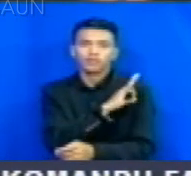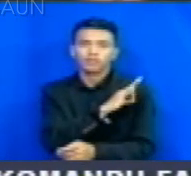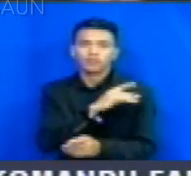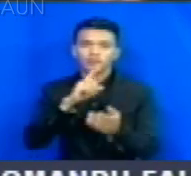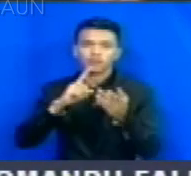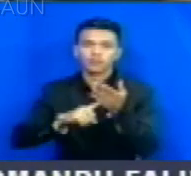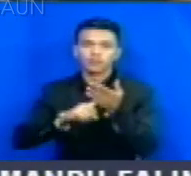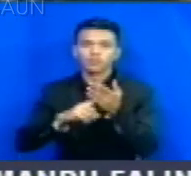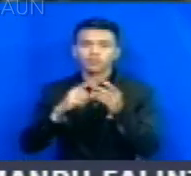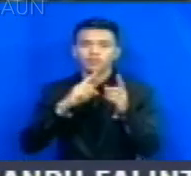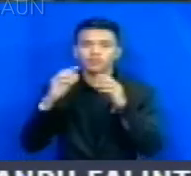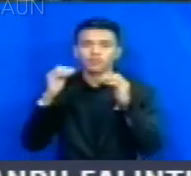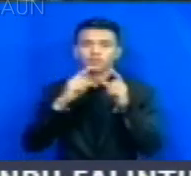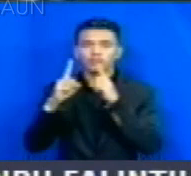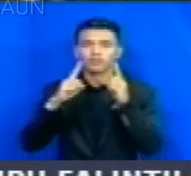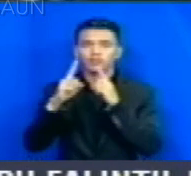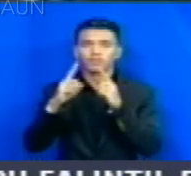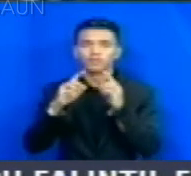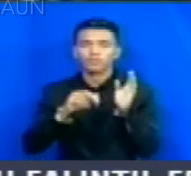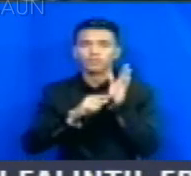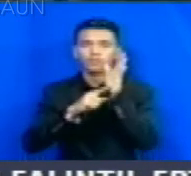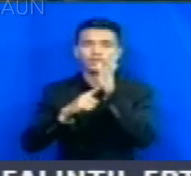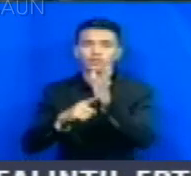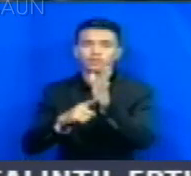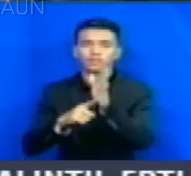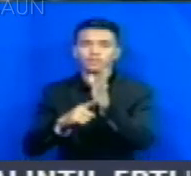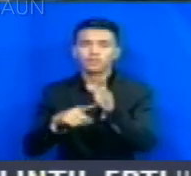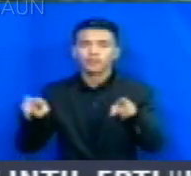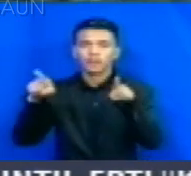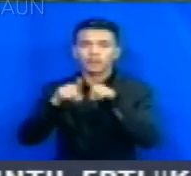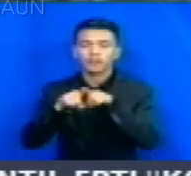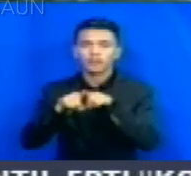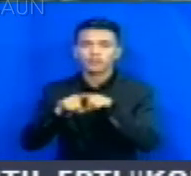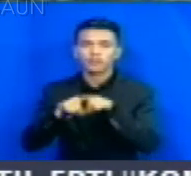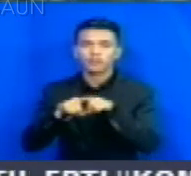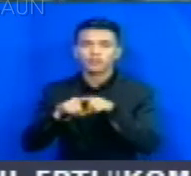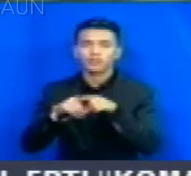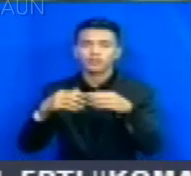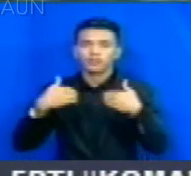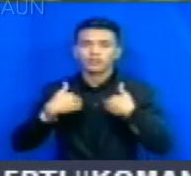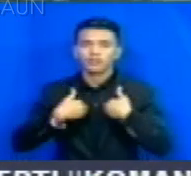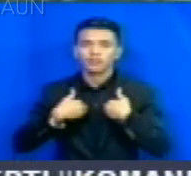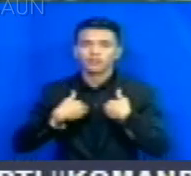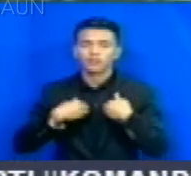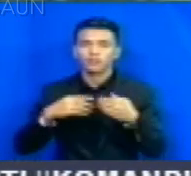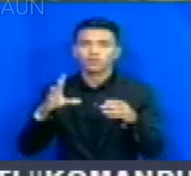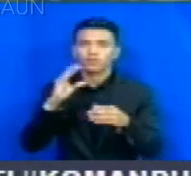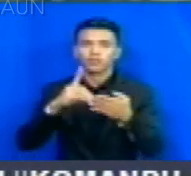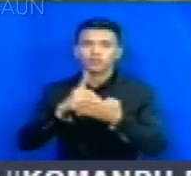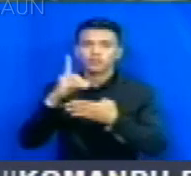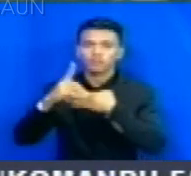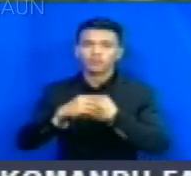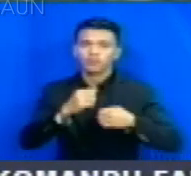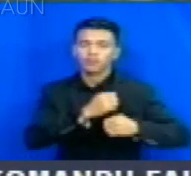hatetem, promoção de visa, ba exercito hirakne, hanesam parte ida ia crescimento, no desenvolvimento